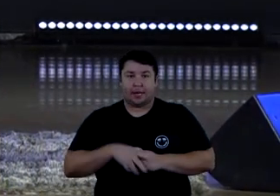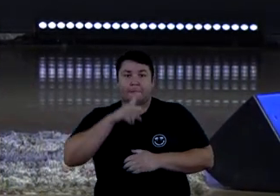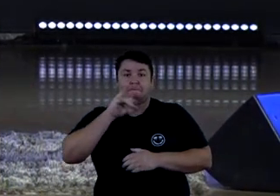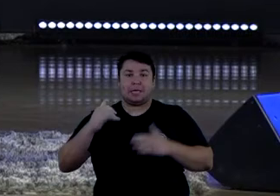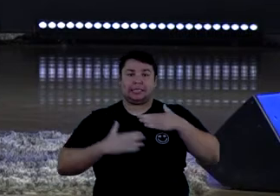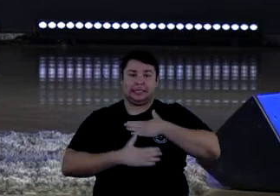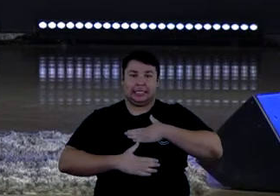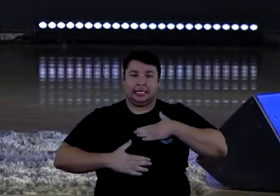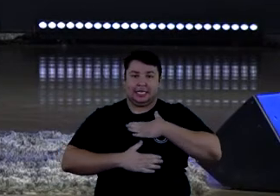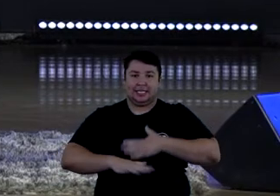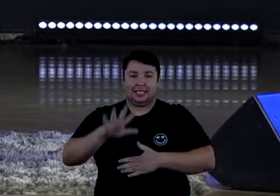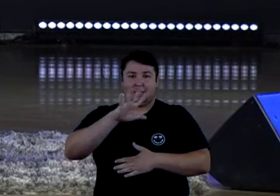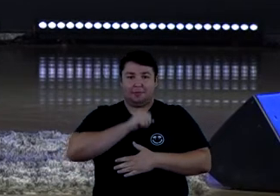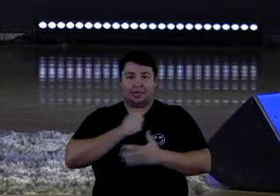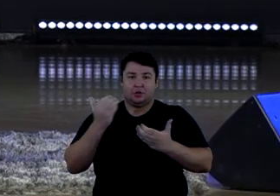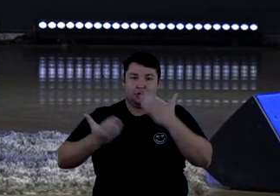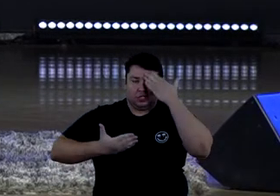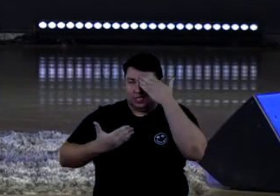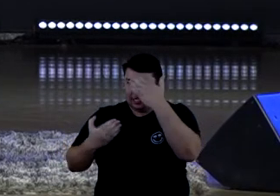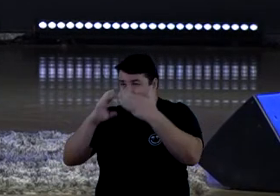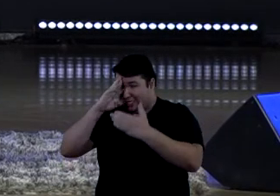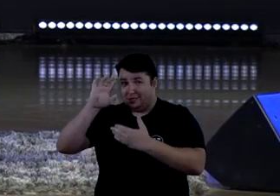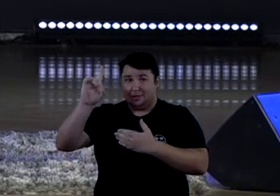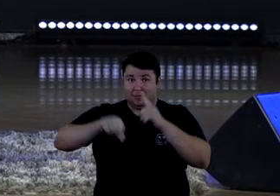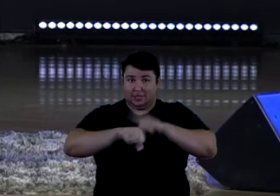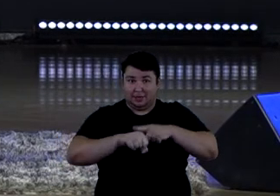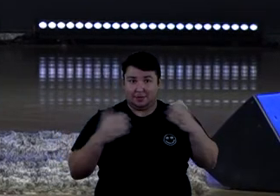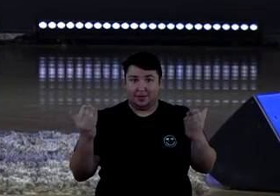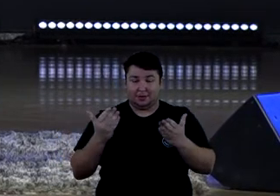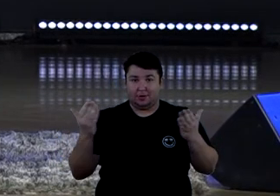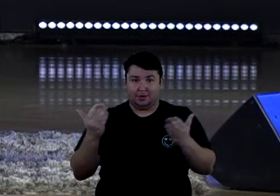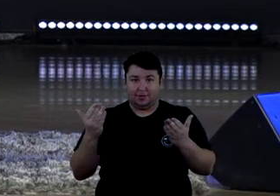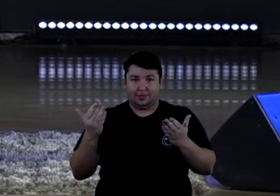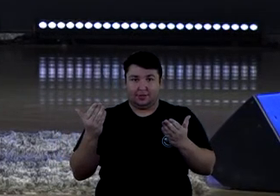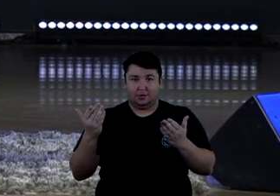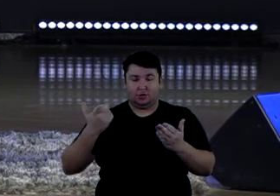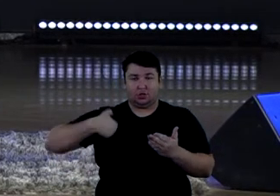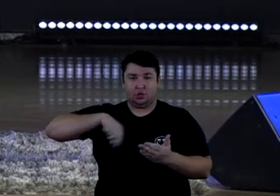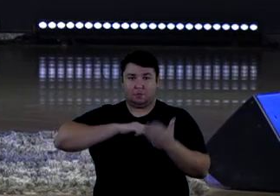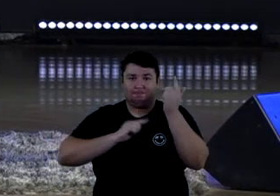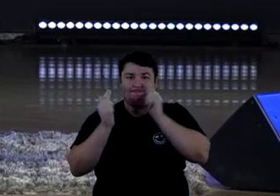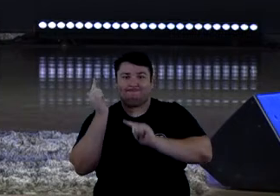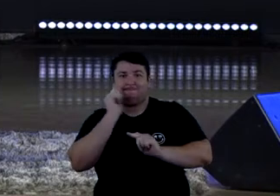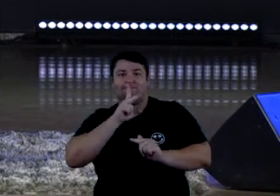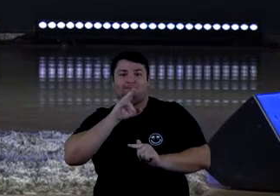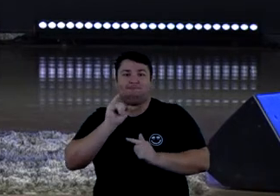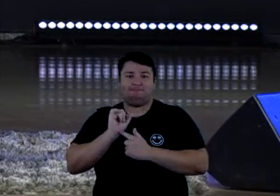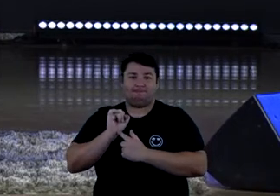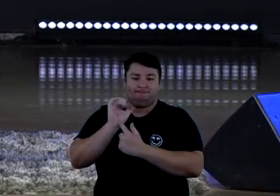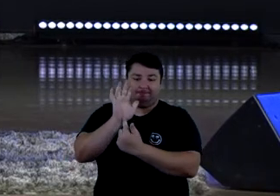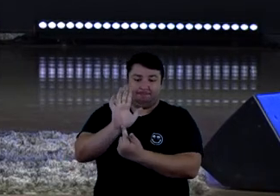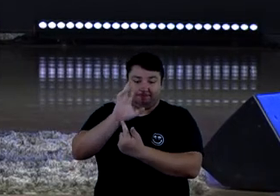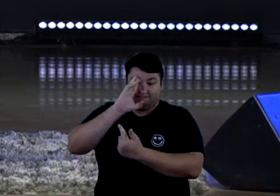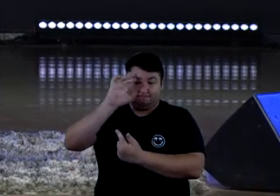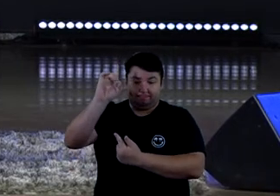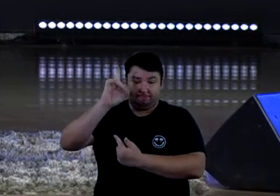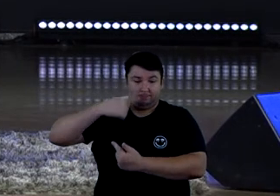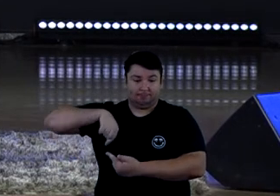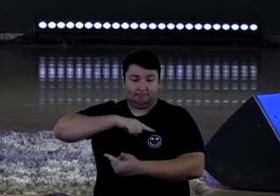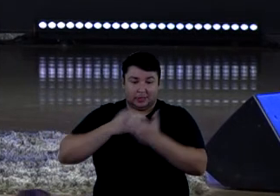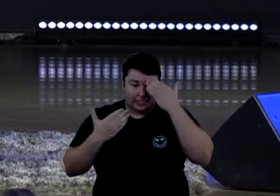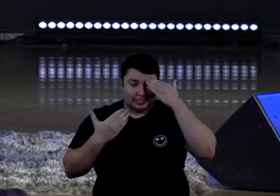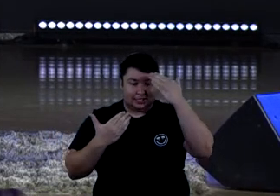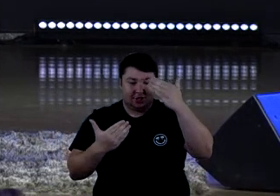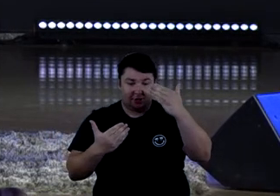Pai querido e amado, eu quero te agradecer por esse tempo onde podemos demonstrar, Senhor, a nossa